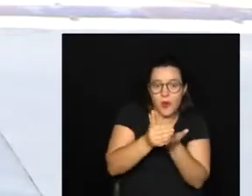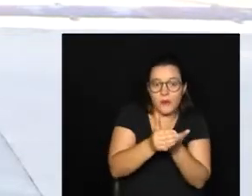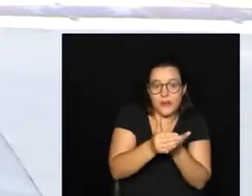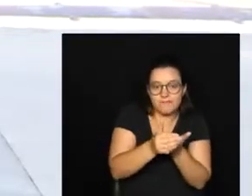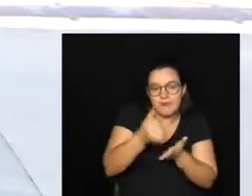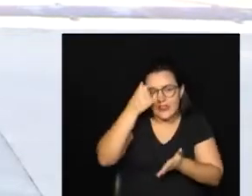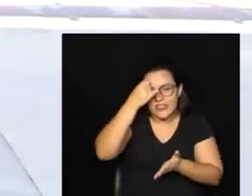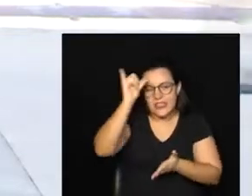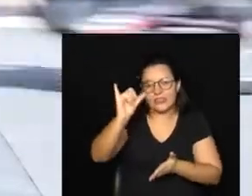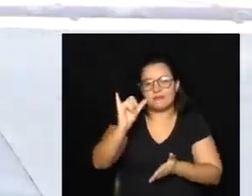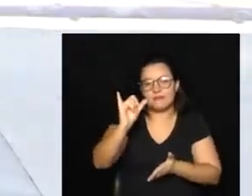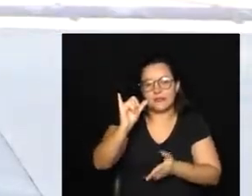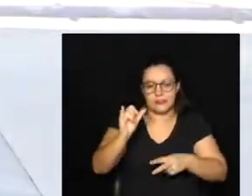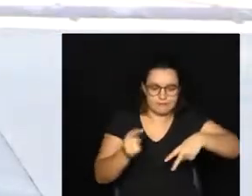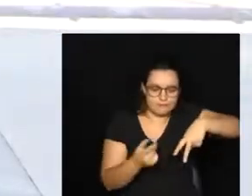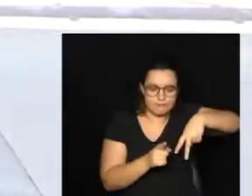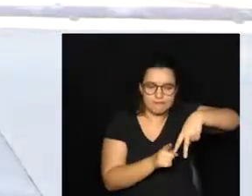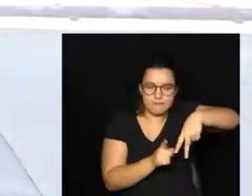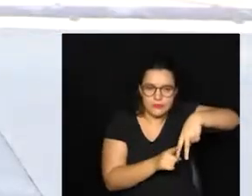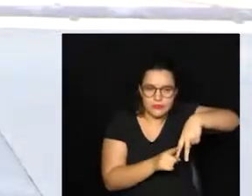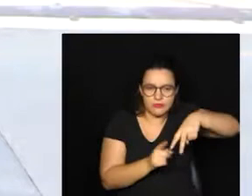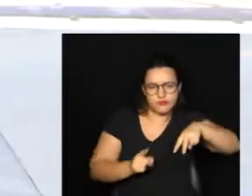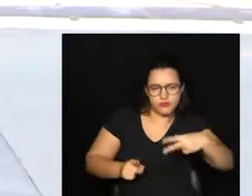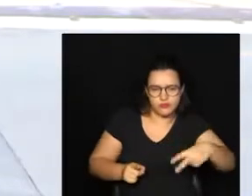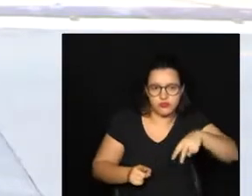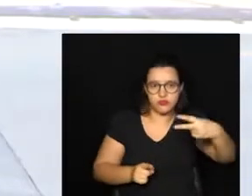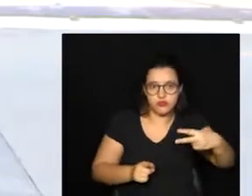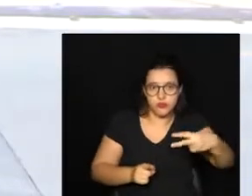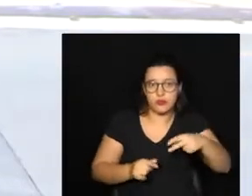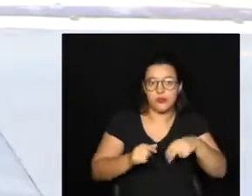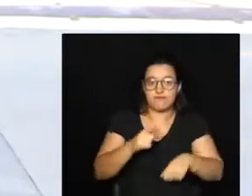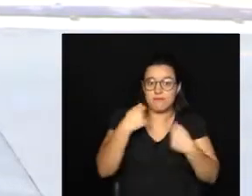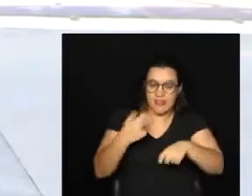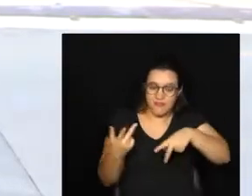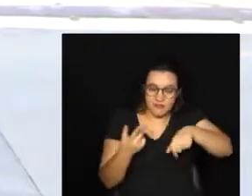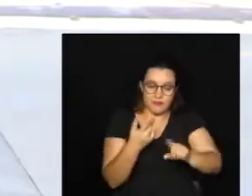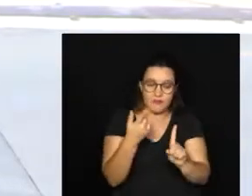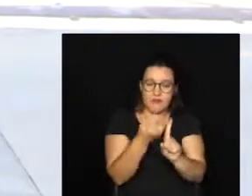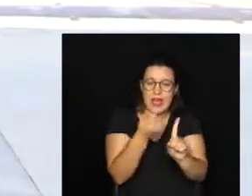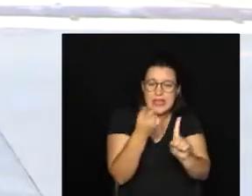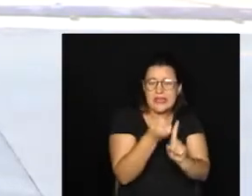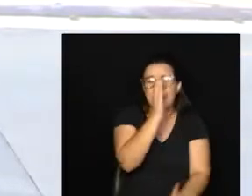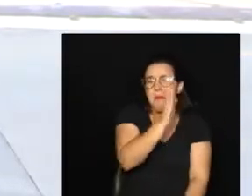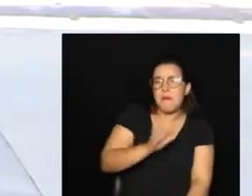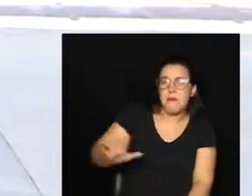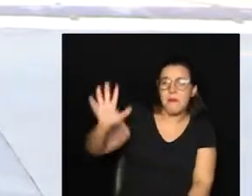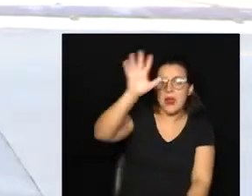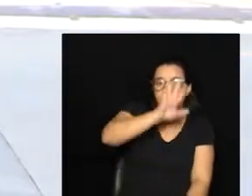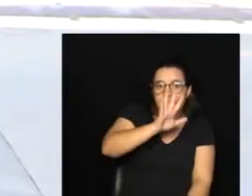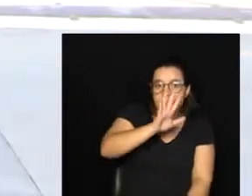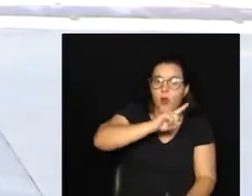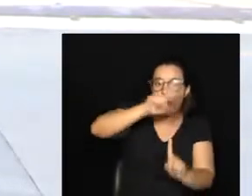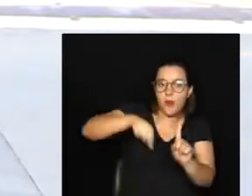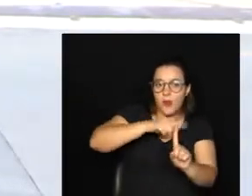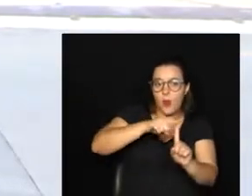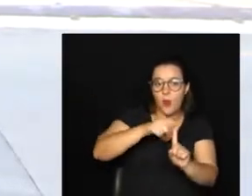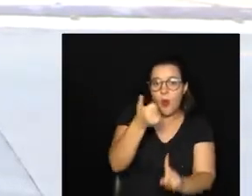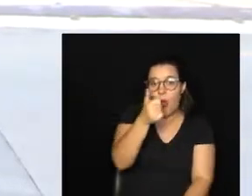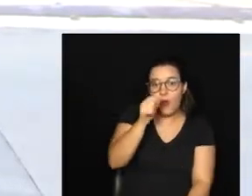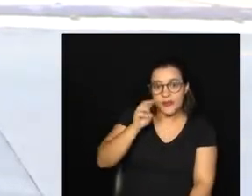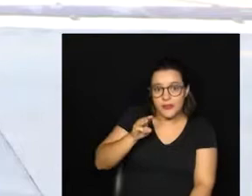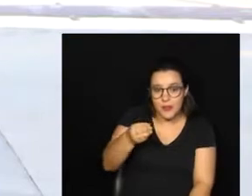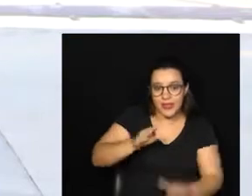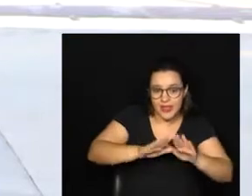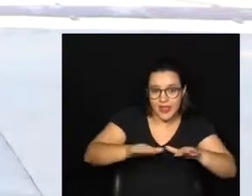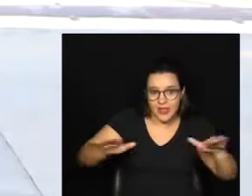a poliomielite, essa campanha nacional que pretende vacinar aí 11 milhões de crianças de 1 a 5